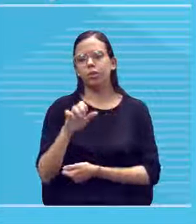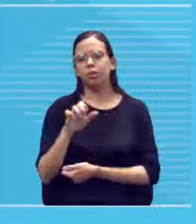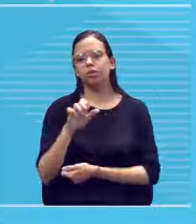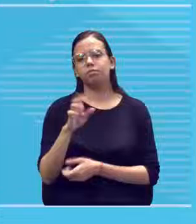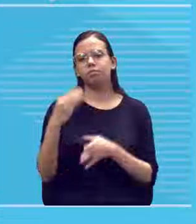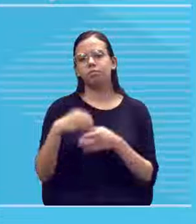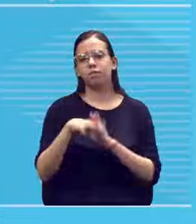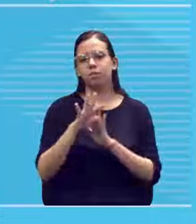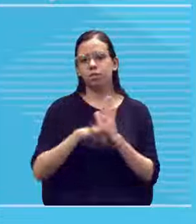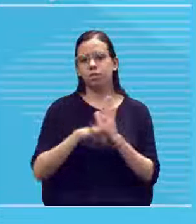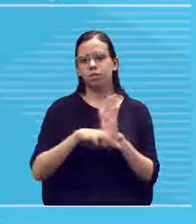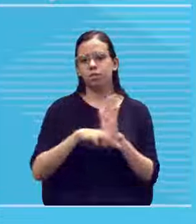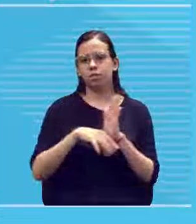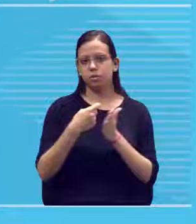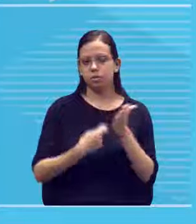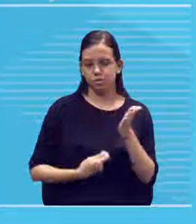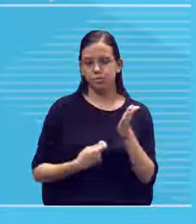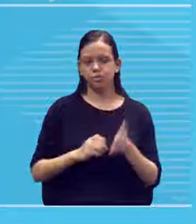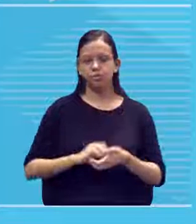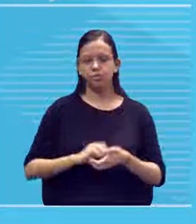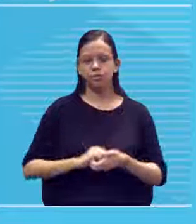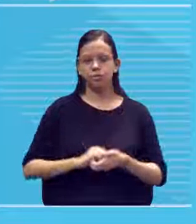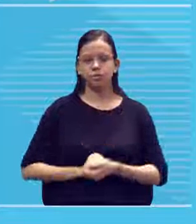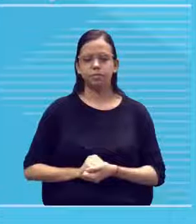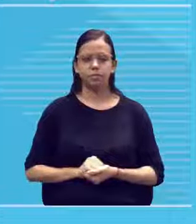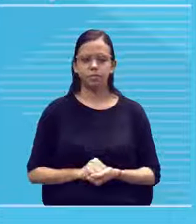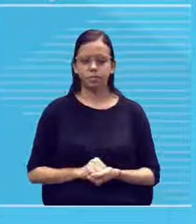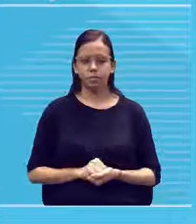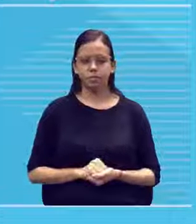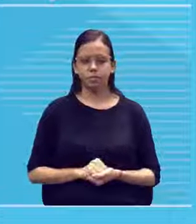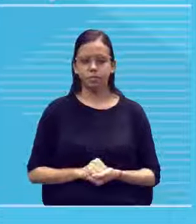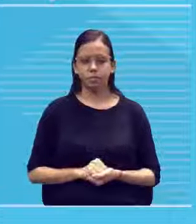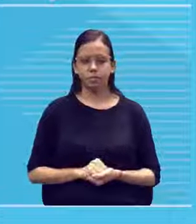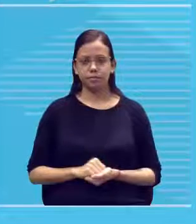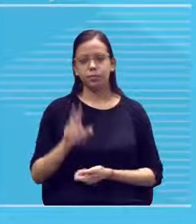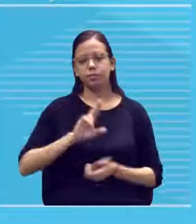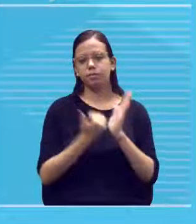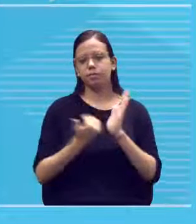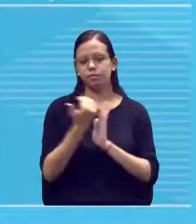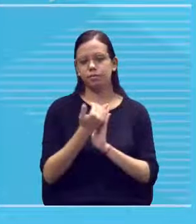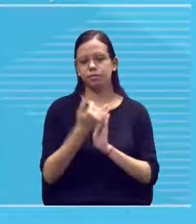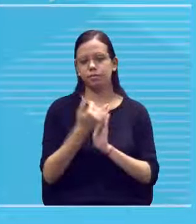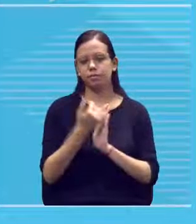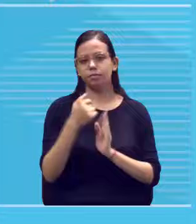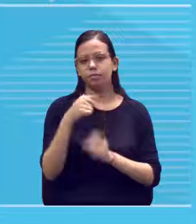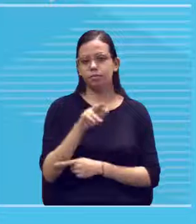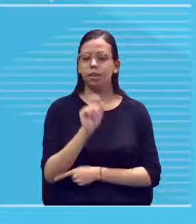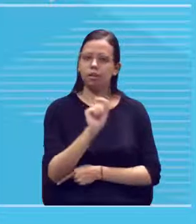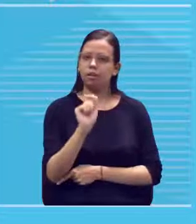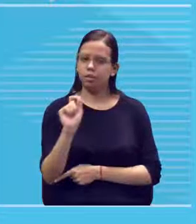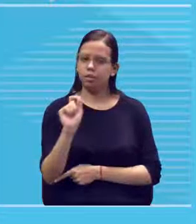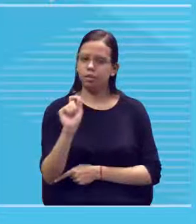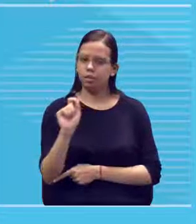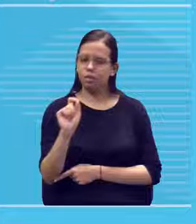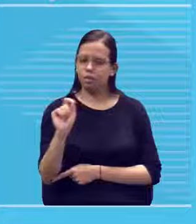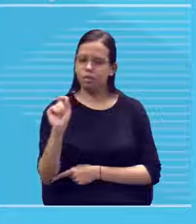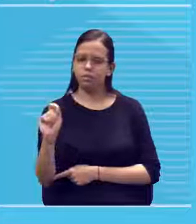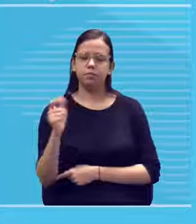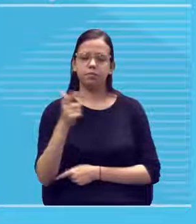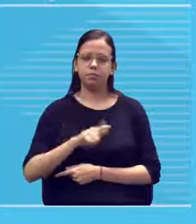textual e o que é isso vai é o urso na exagerado de que que